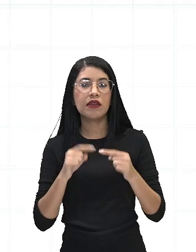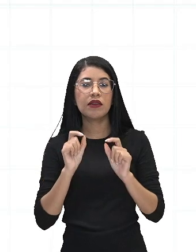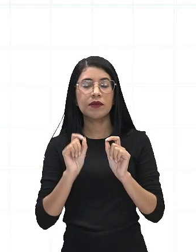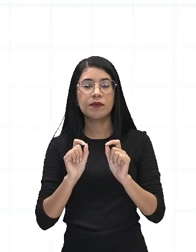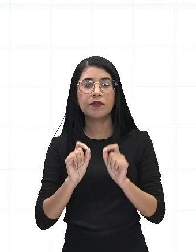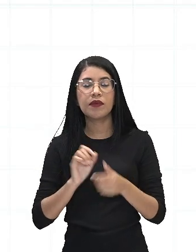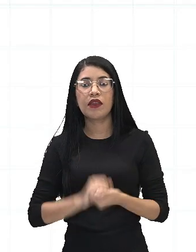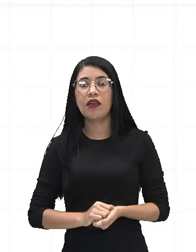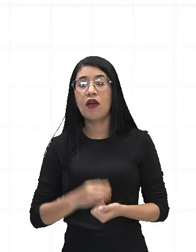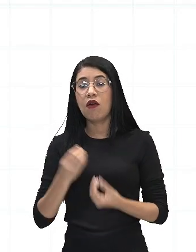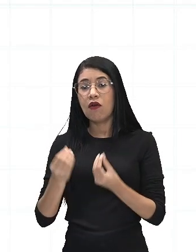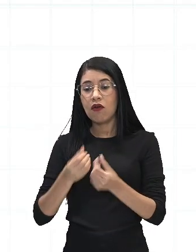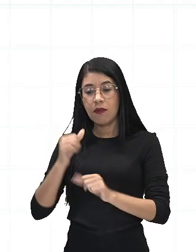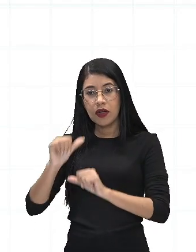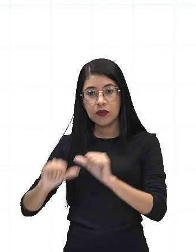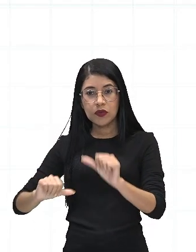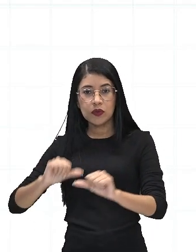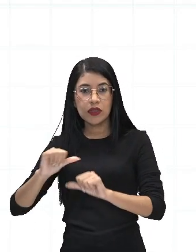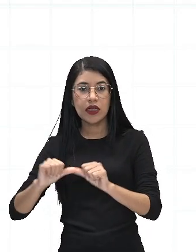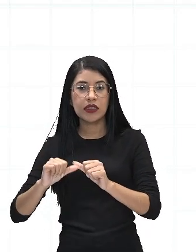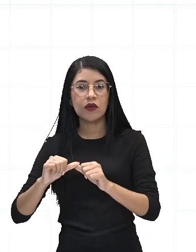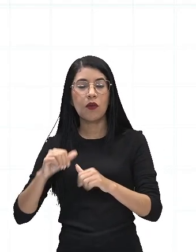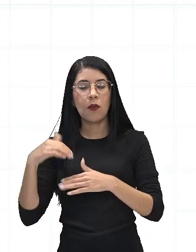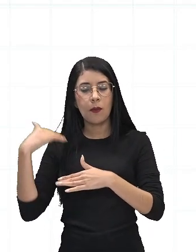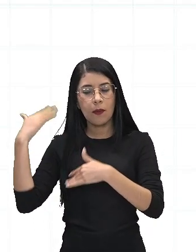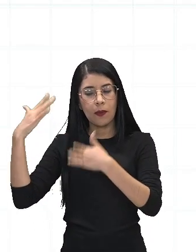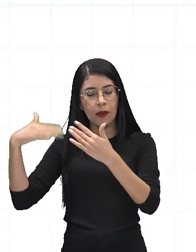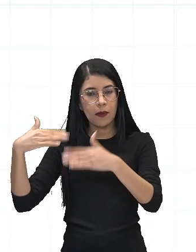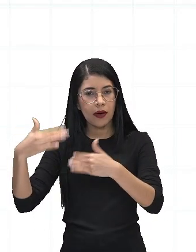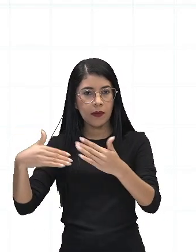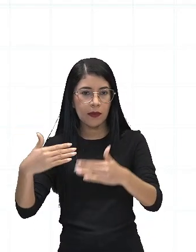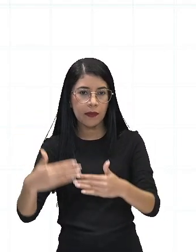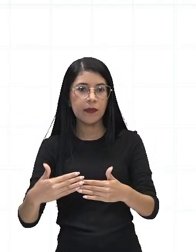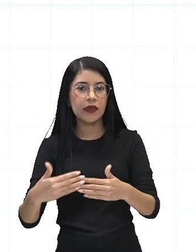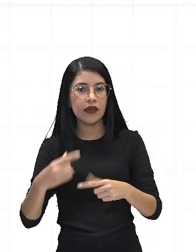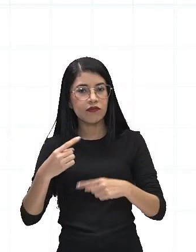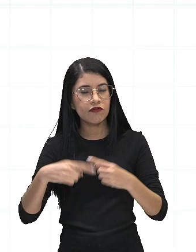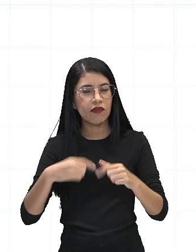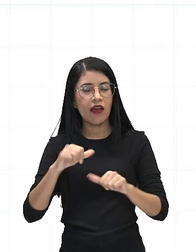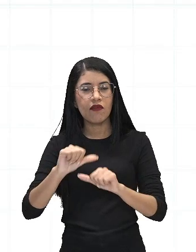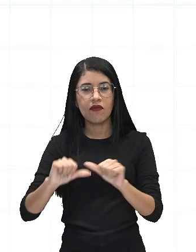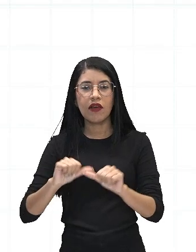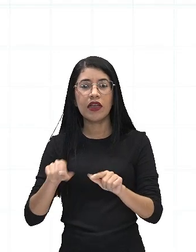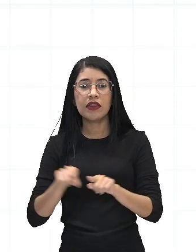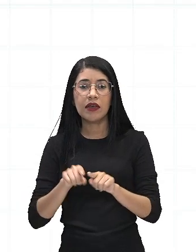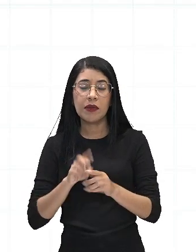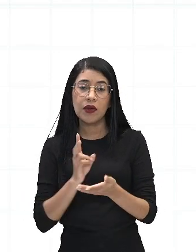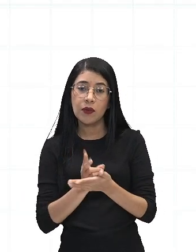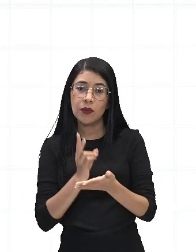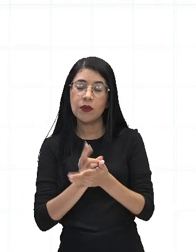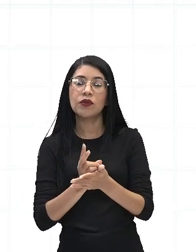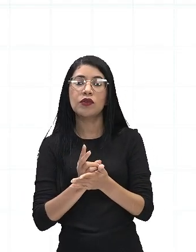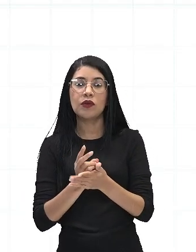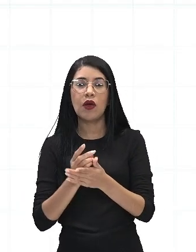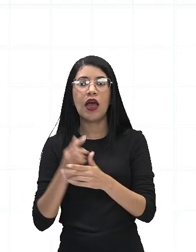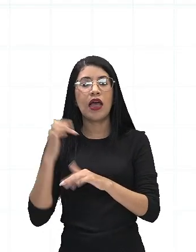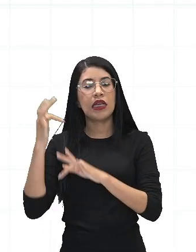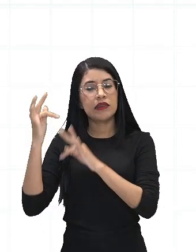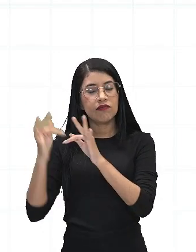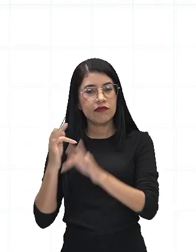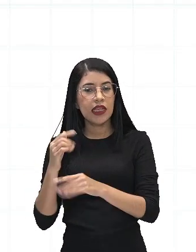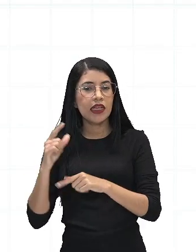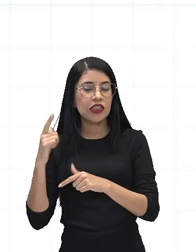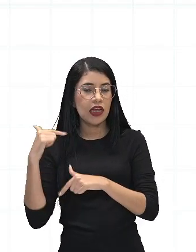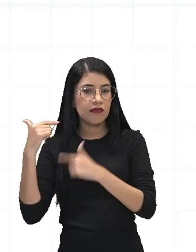as mudanças vindas de um dito progresso e a preservação do que nos é ancestral.